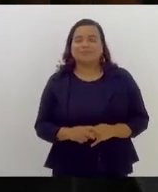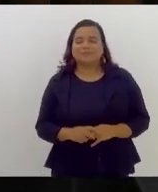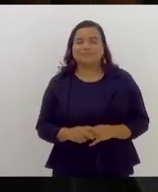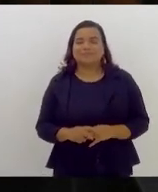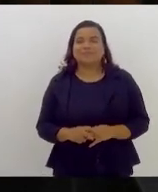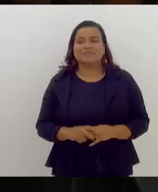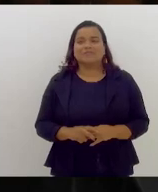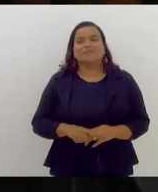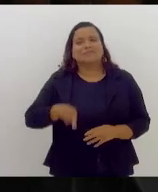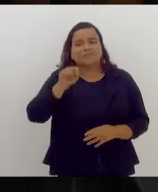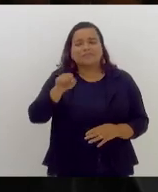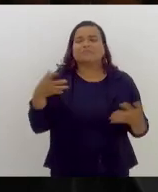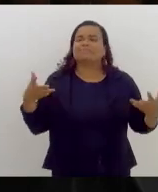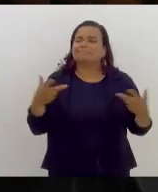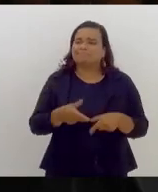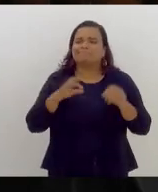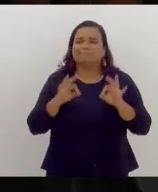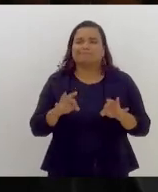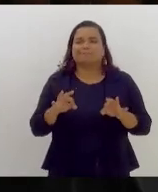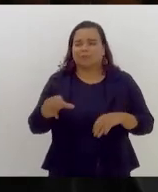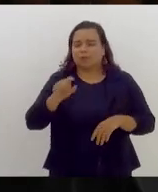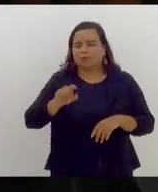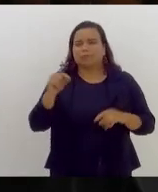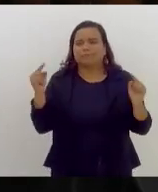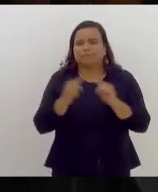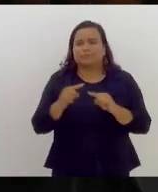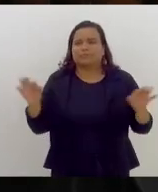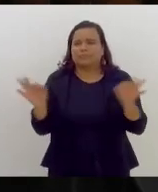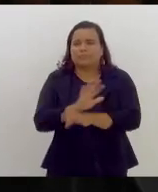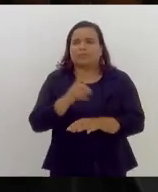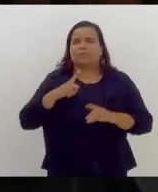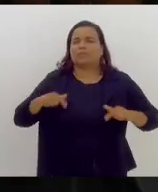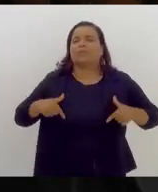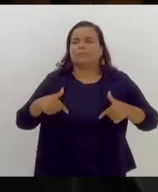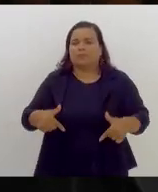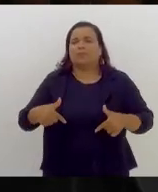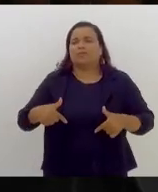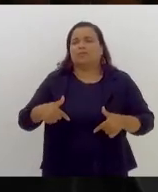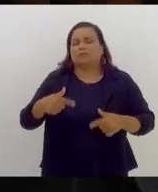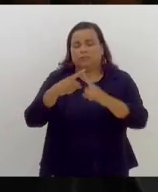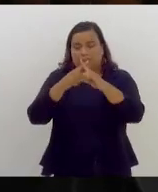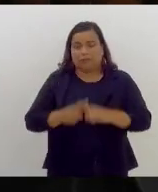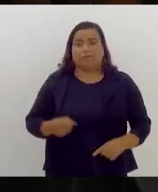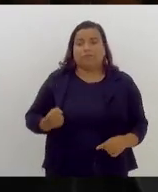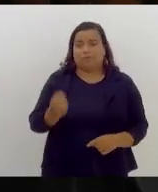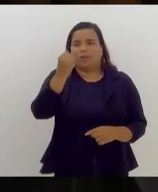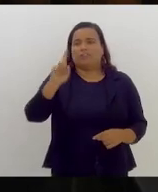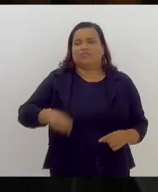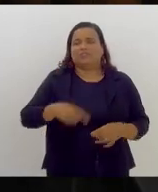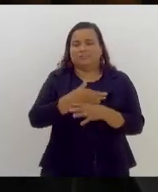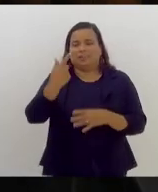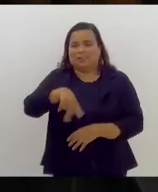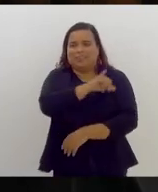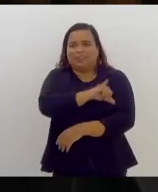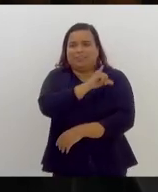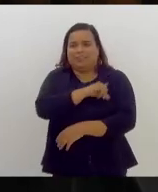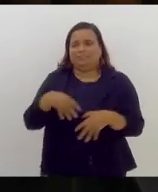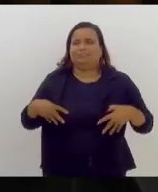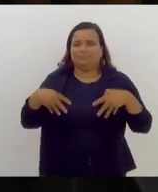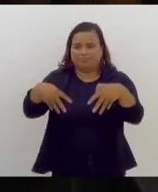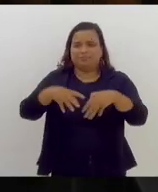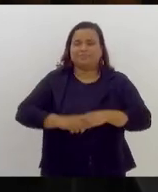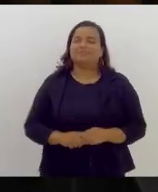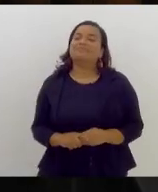você é, sem dúvida, uma dessas opções que estão prontas aí para esse grande desafio que a cidade do Rio de Janeiro precisa.